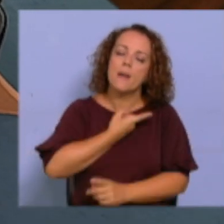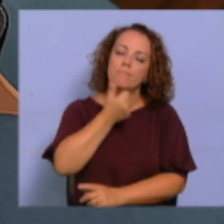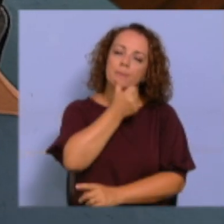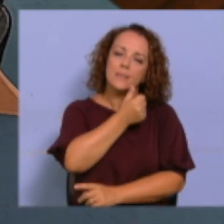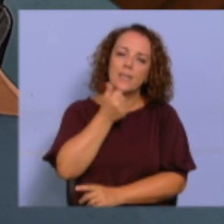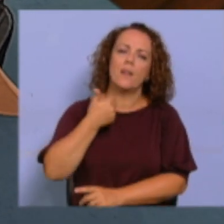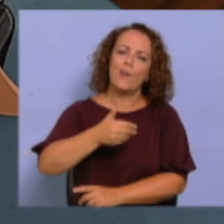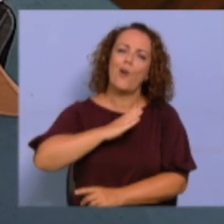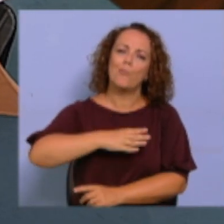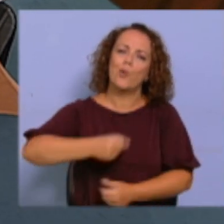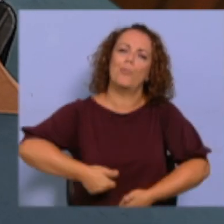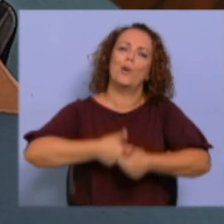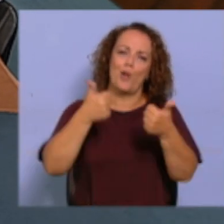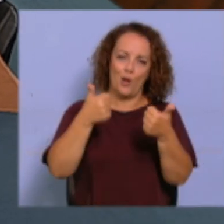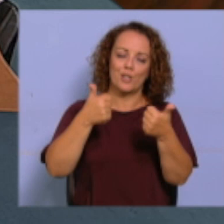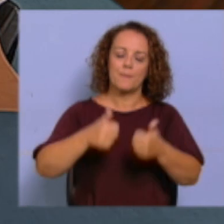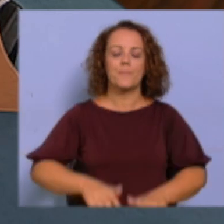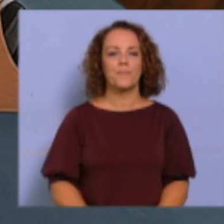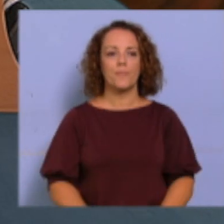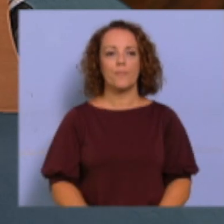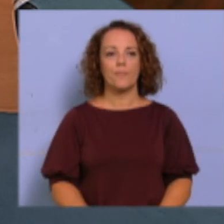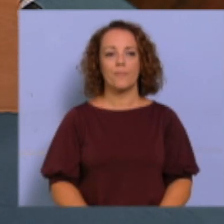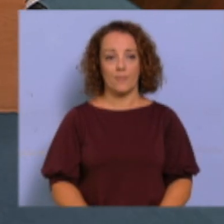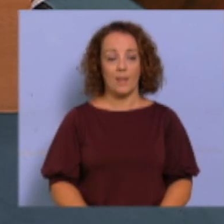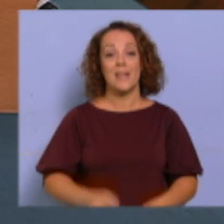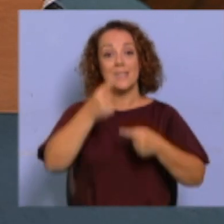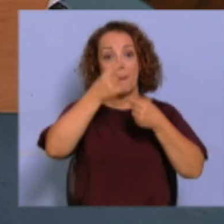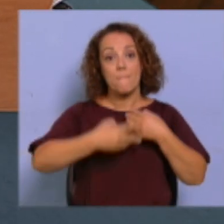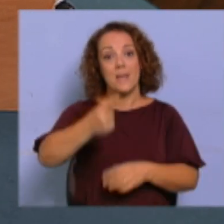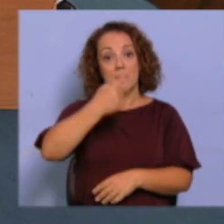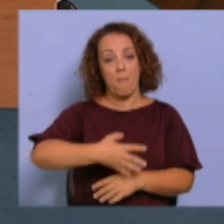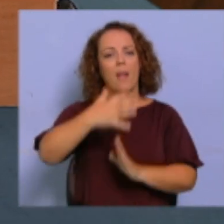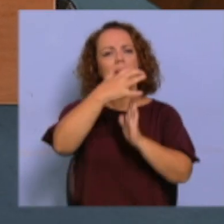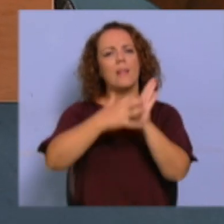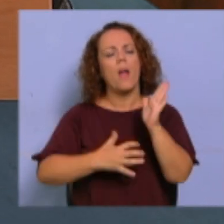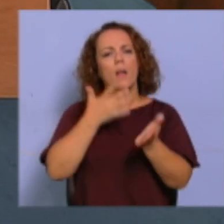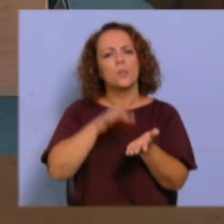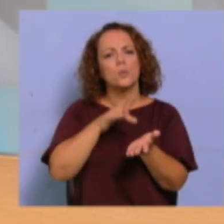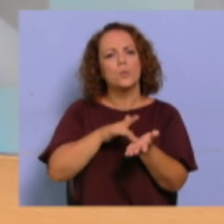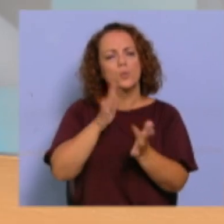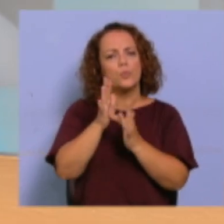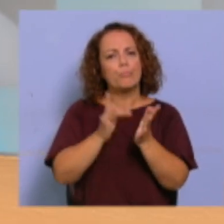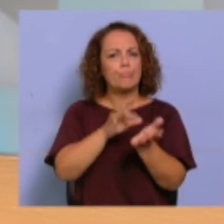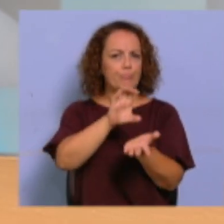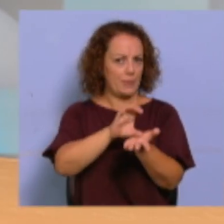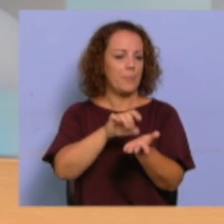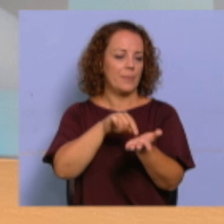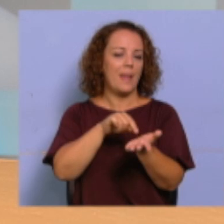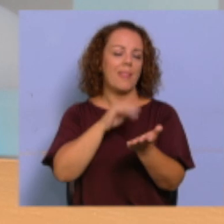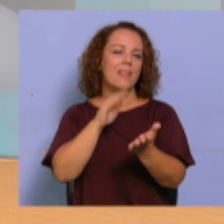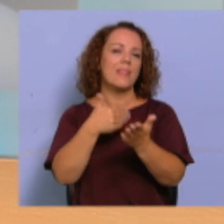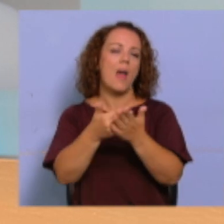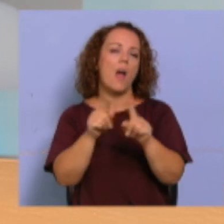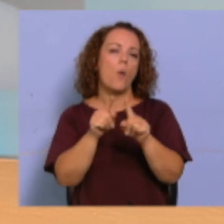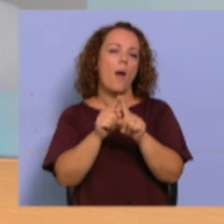é? E em cada semana, os textos da Bíblia acredito que são uma inspiração para ir pautando